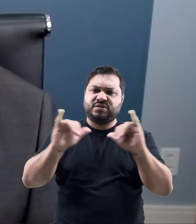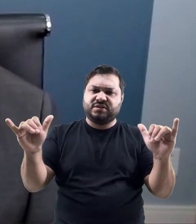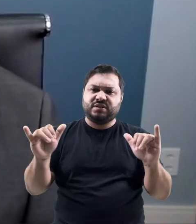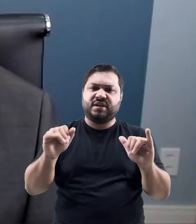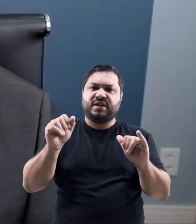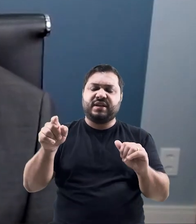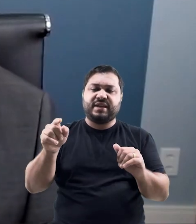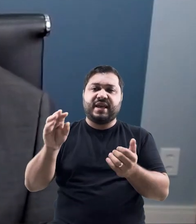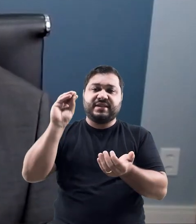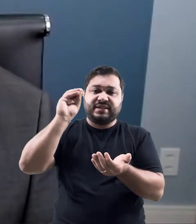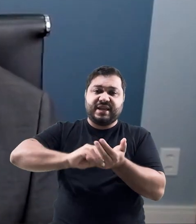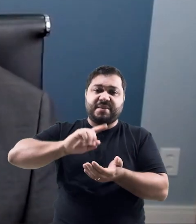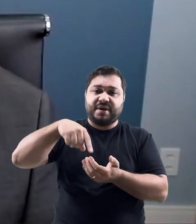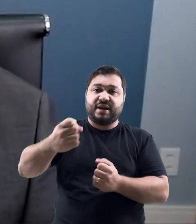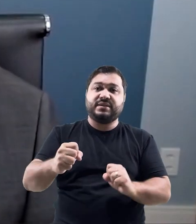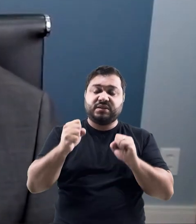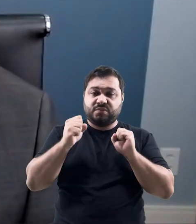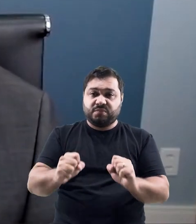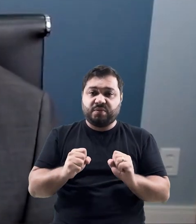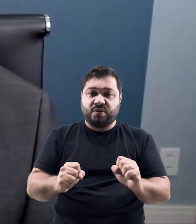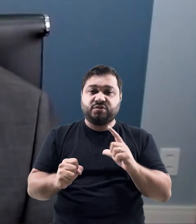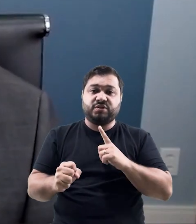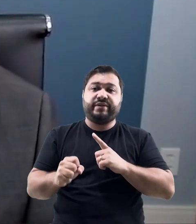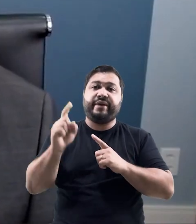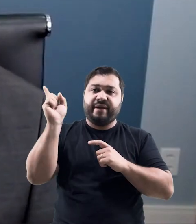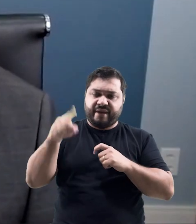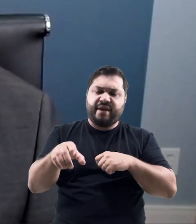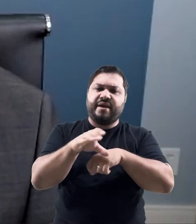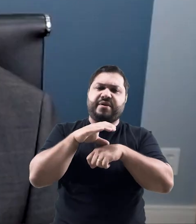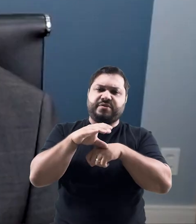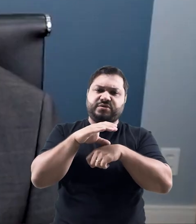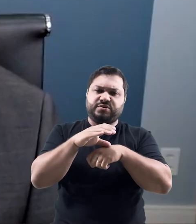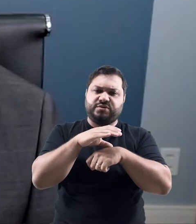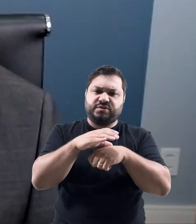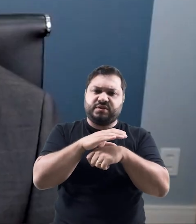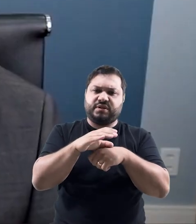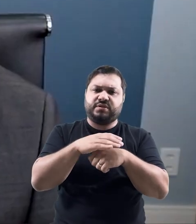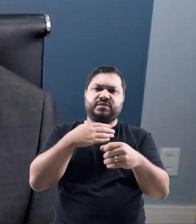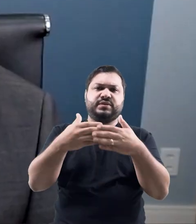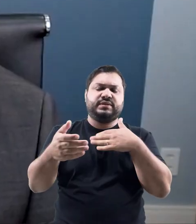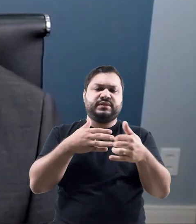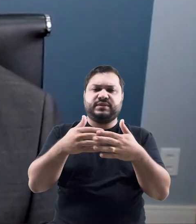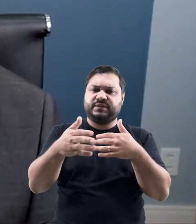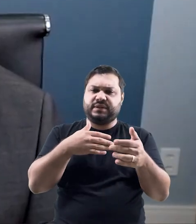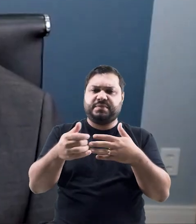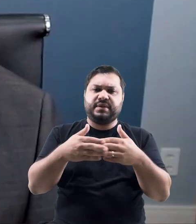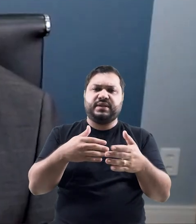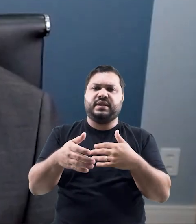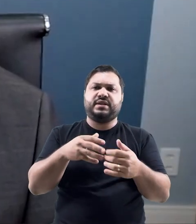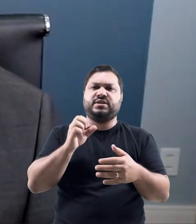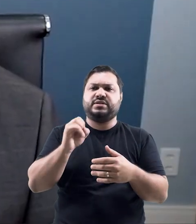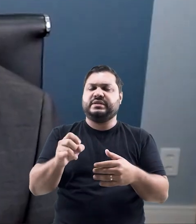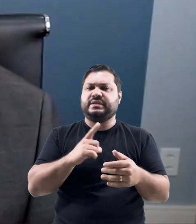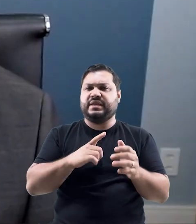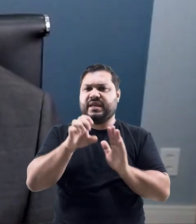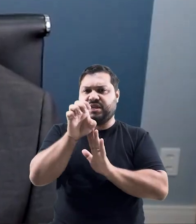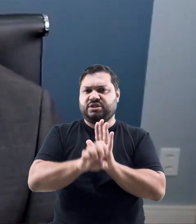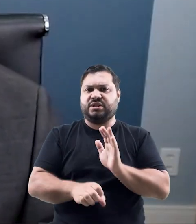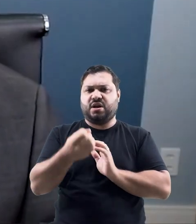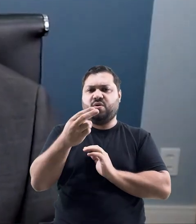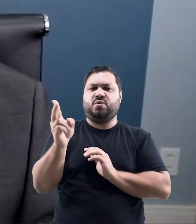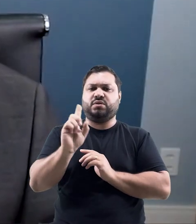ressaltar que essa remarcação ela pode existir, ela é constitucional, independente de previsão em